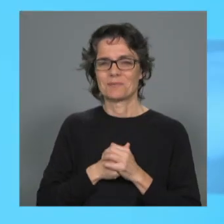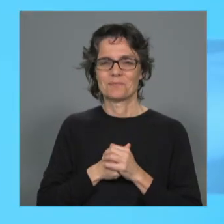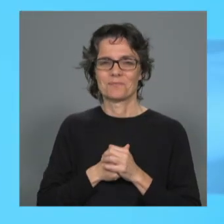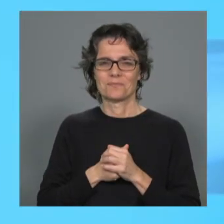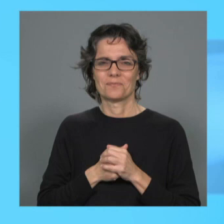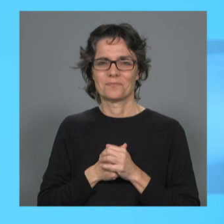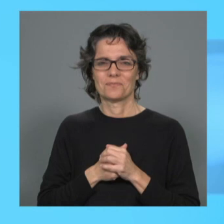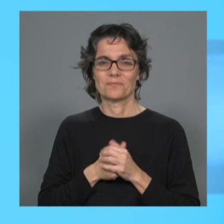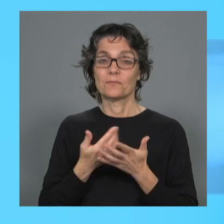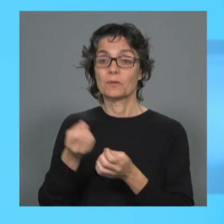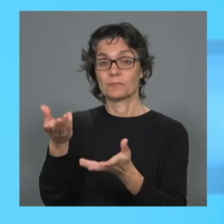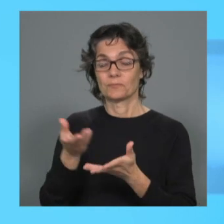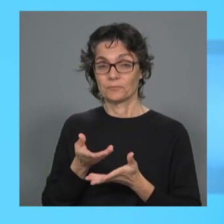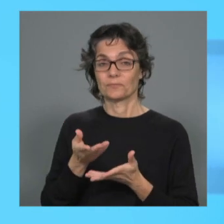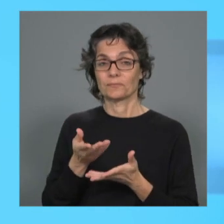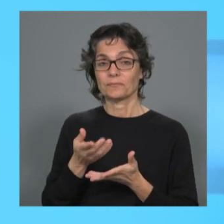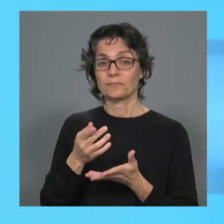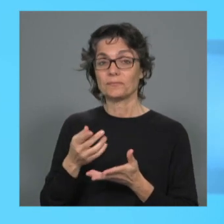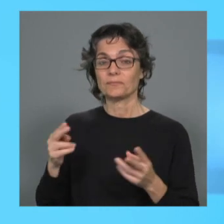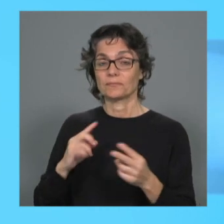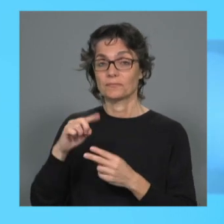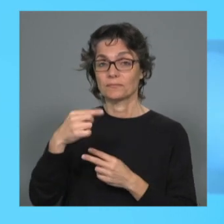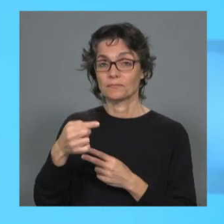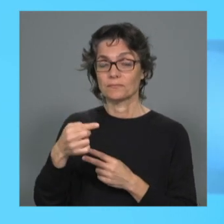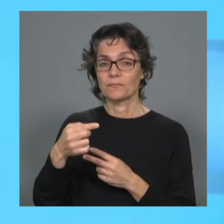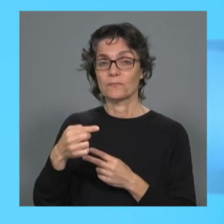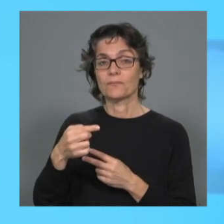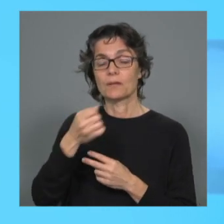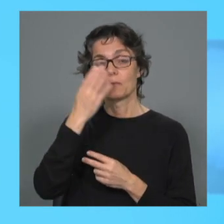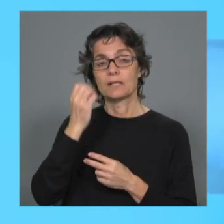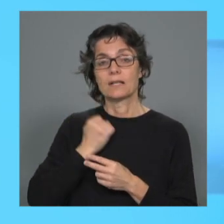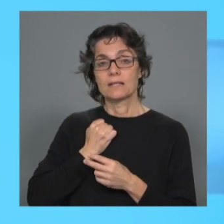ainda o convite para o nosso próximo encontro, na manhã deste sábado,